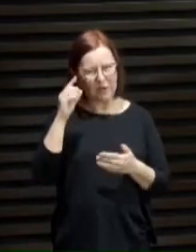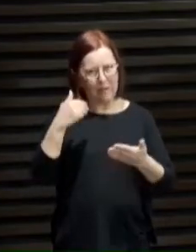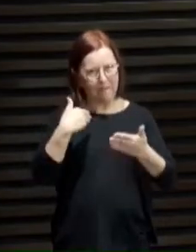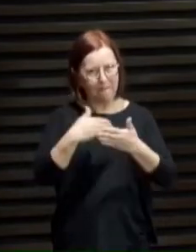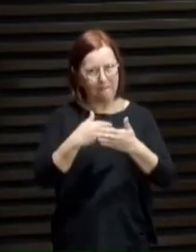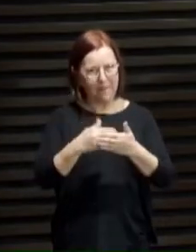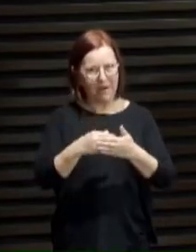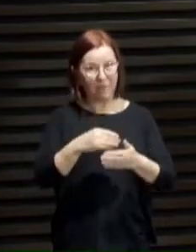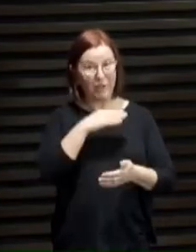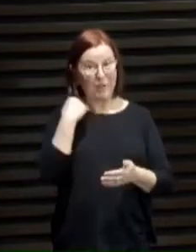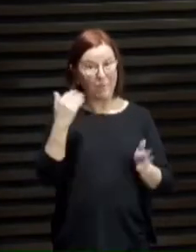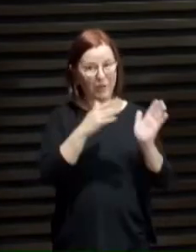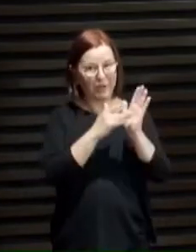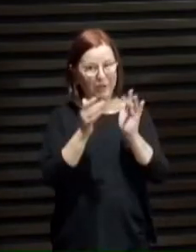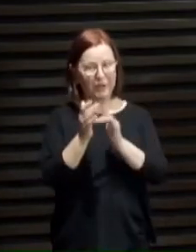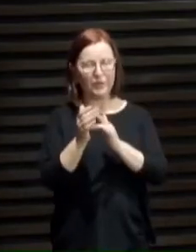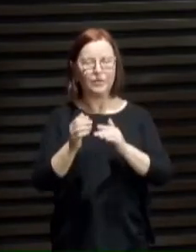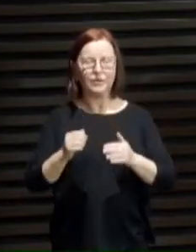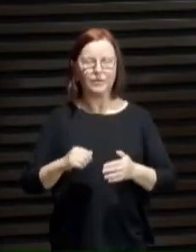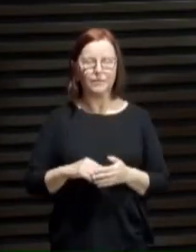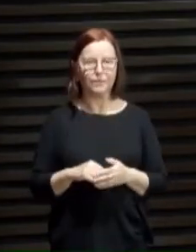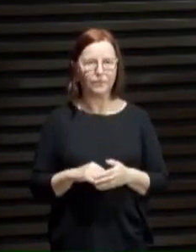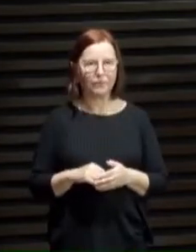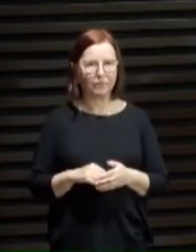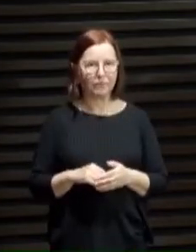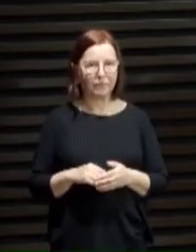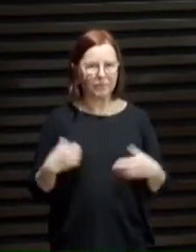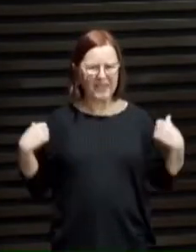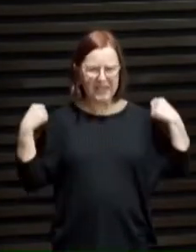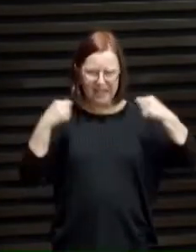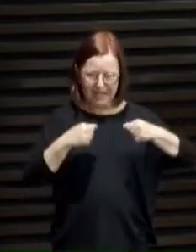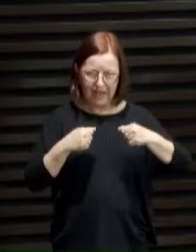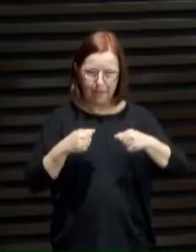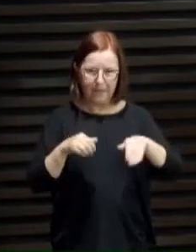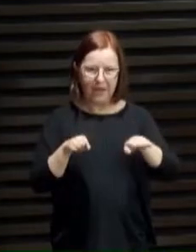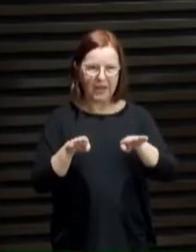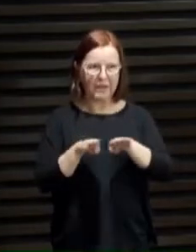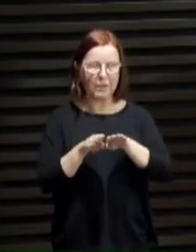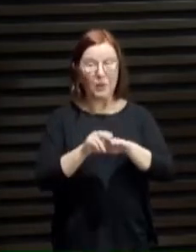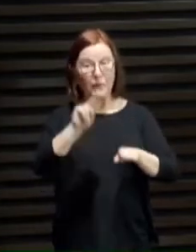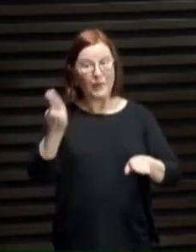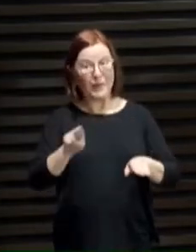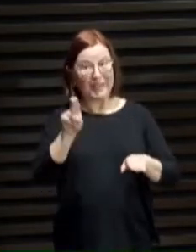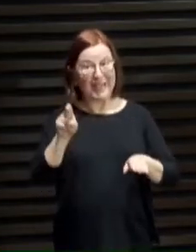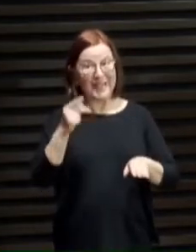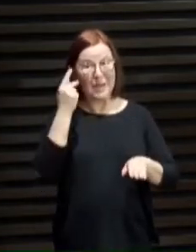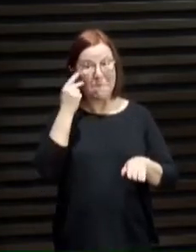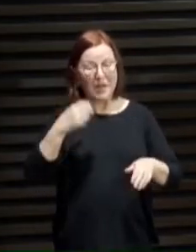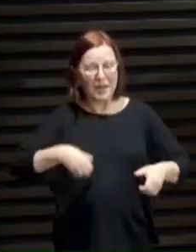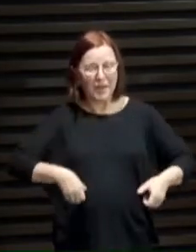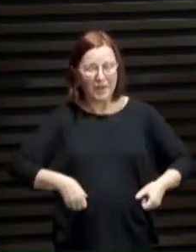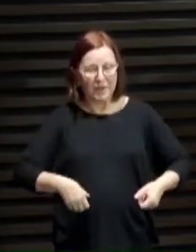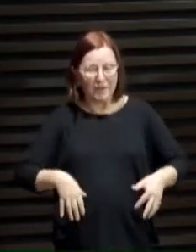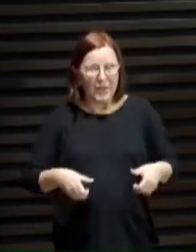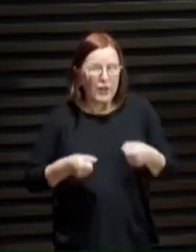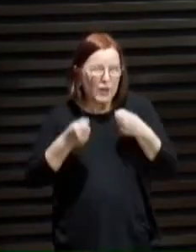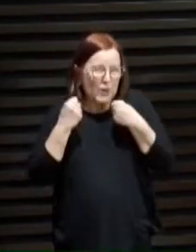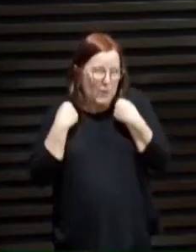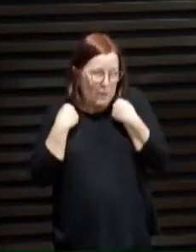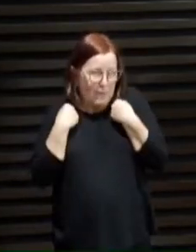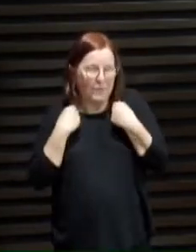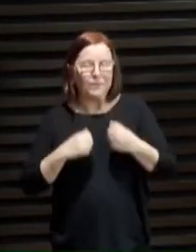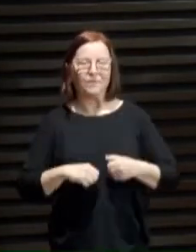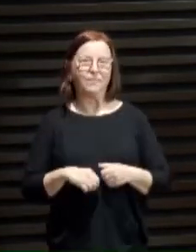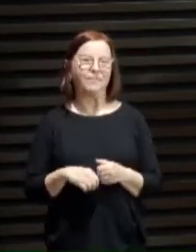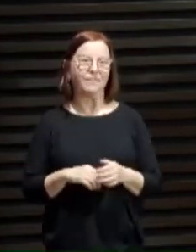Ele foi munido exatamente de uma capa, porque a capa servia à noite como cobertor. Lhe faltava a túnica, e por isso ele não conseguiu, ele teve que